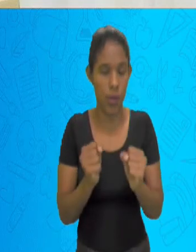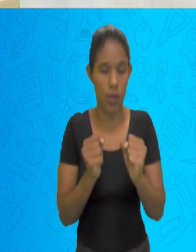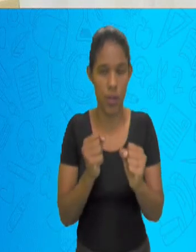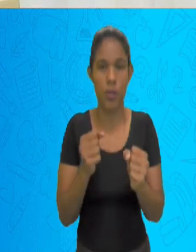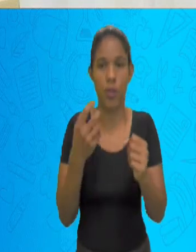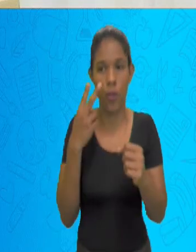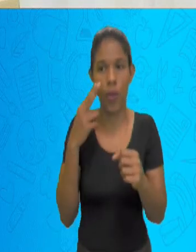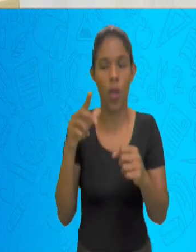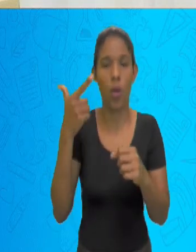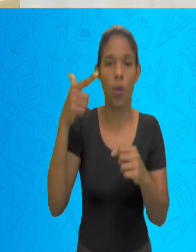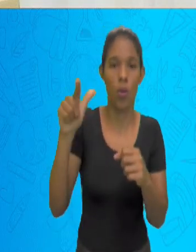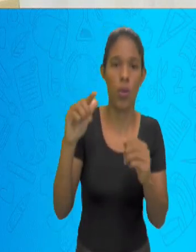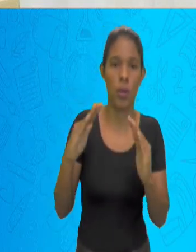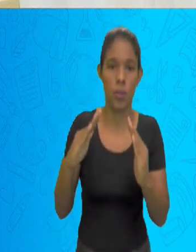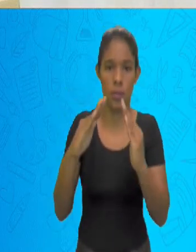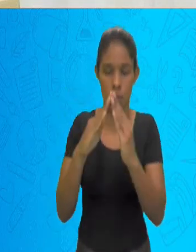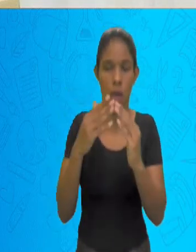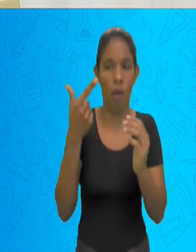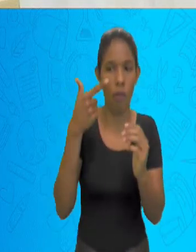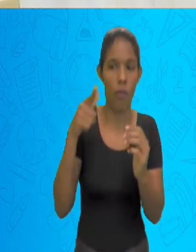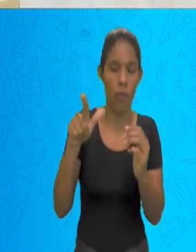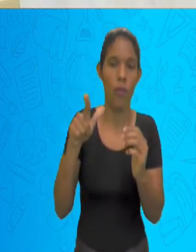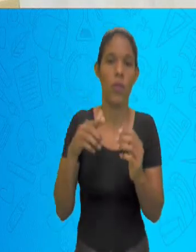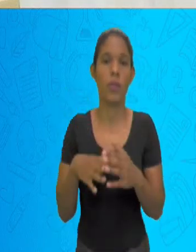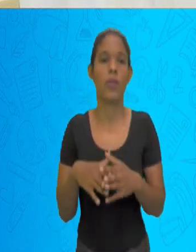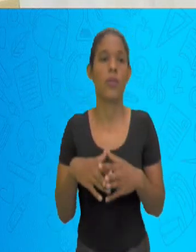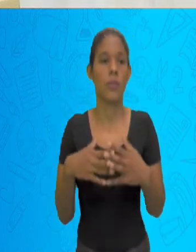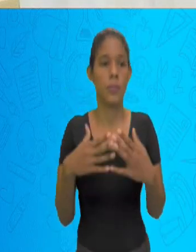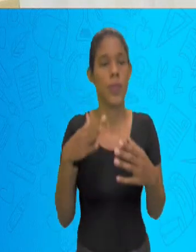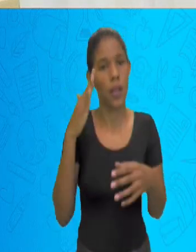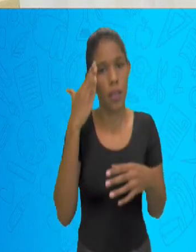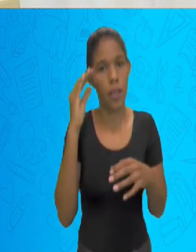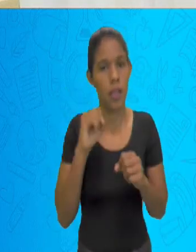pirâmide aqui, para nós entendermos.